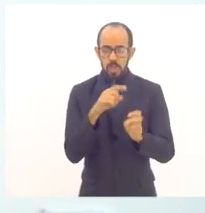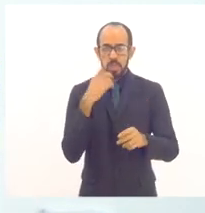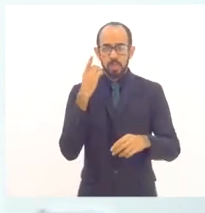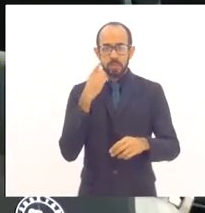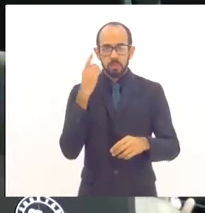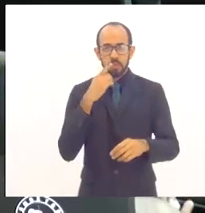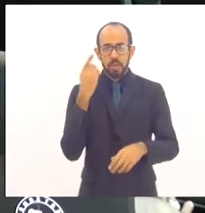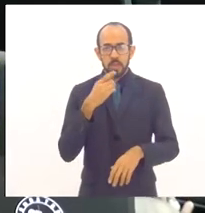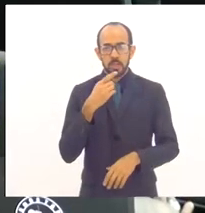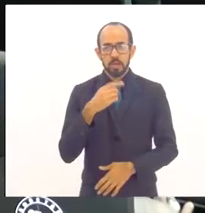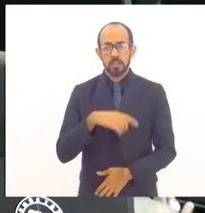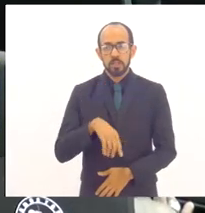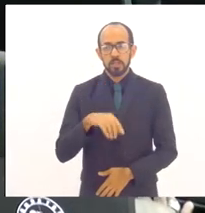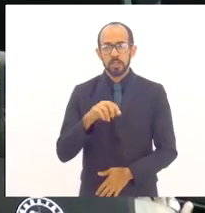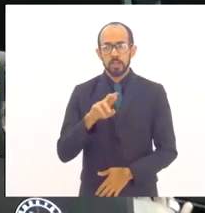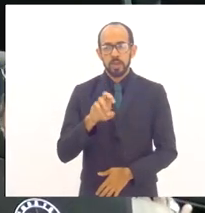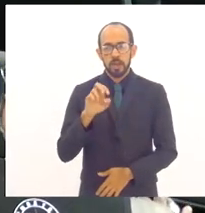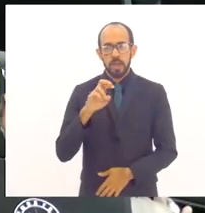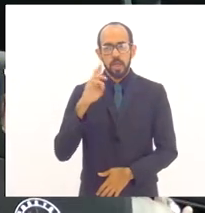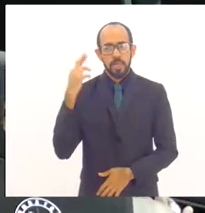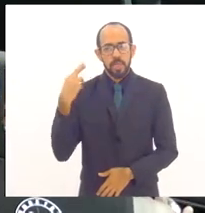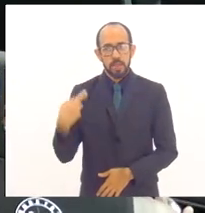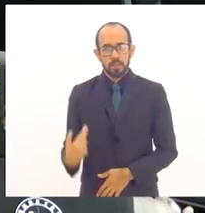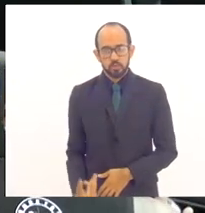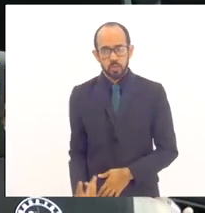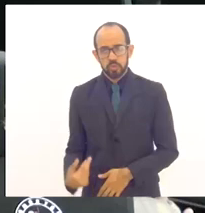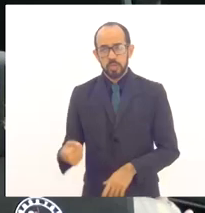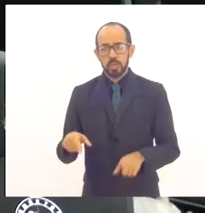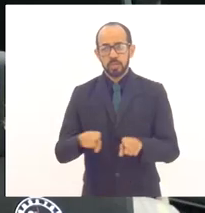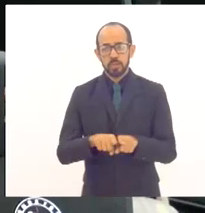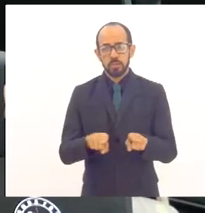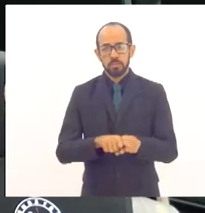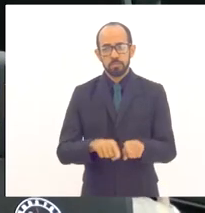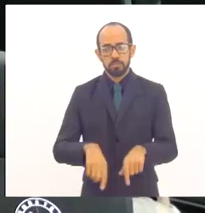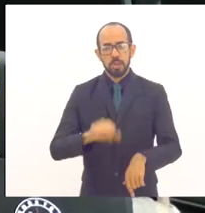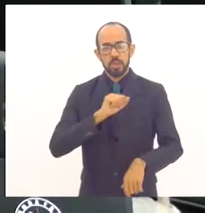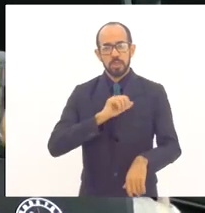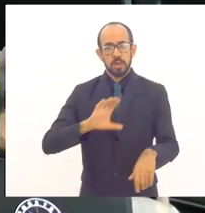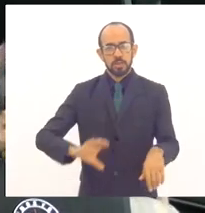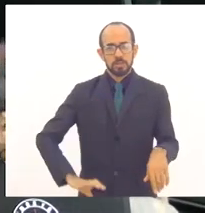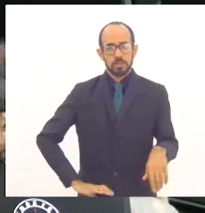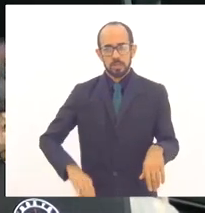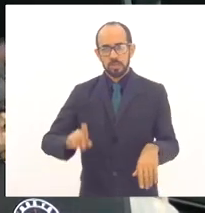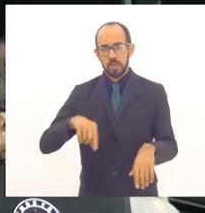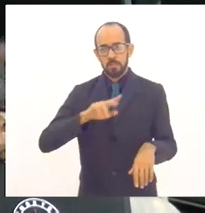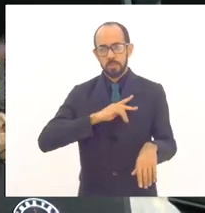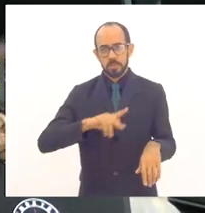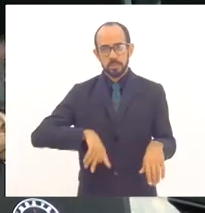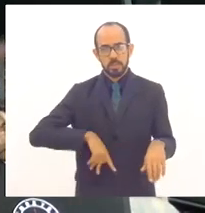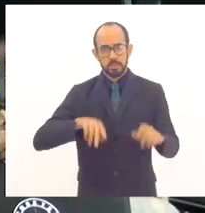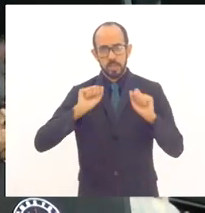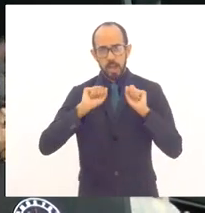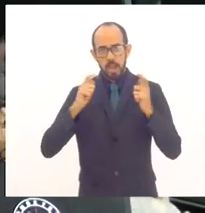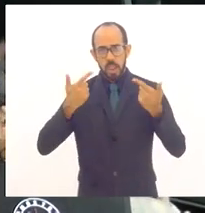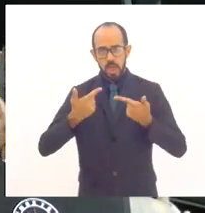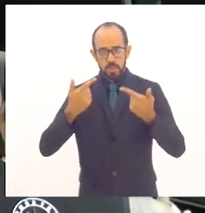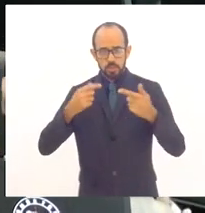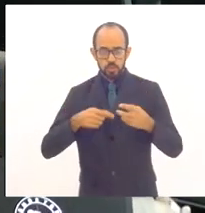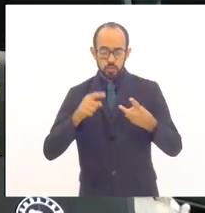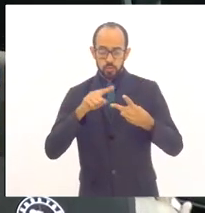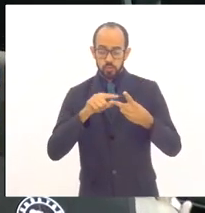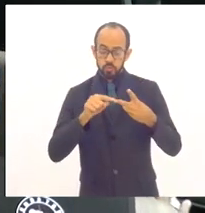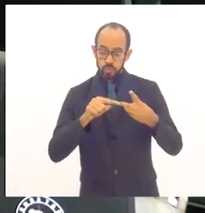a deputada Renata Souza e o deputado André Siciliano, que é o presidente da Alerj. Ambos